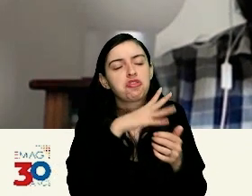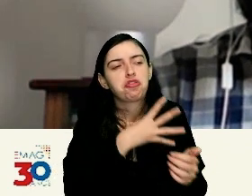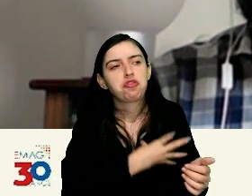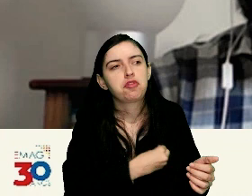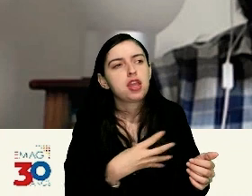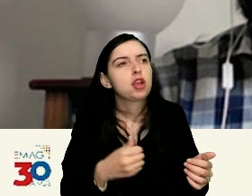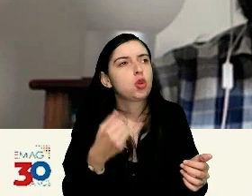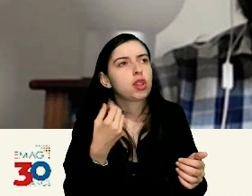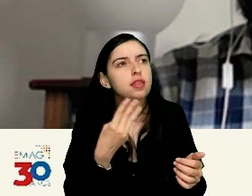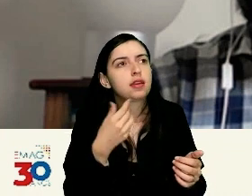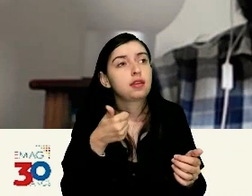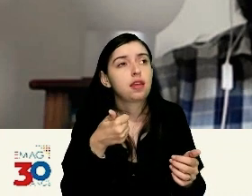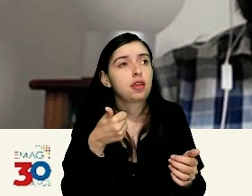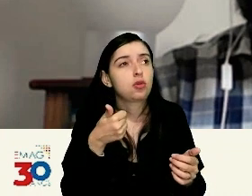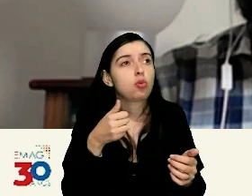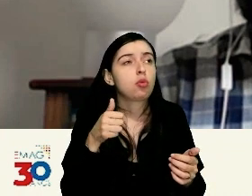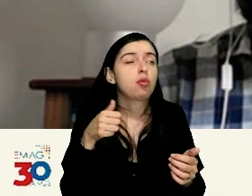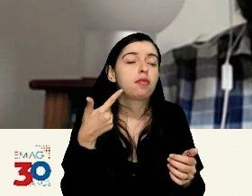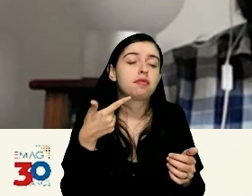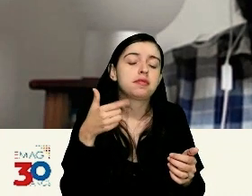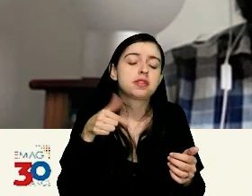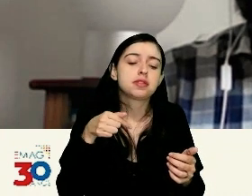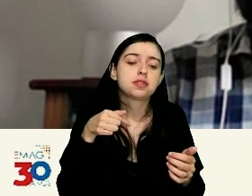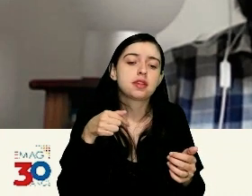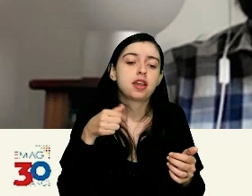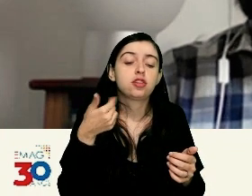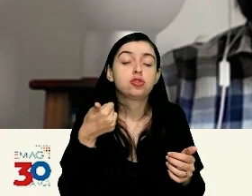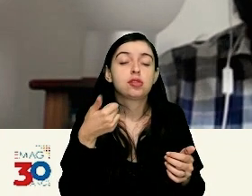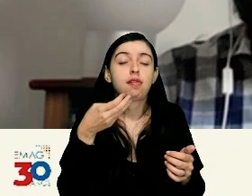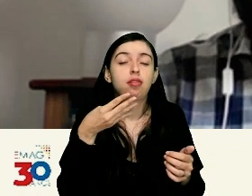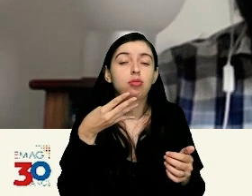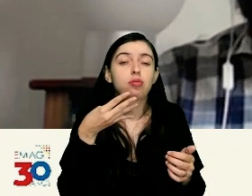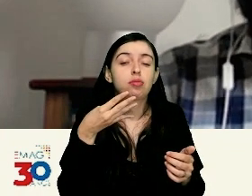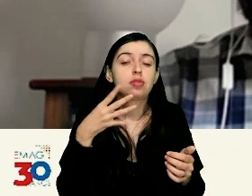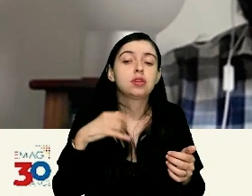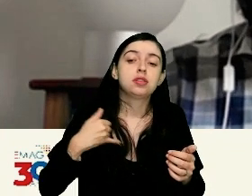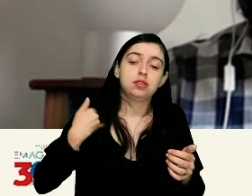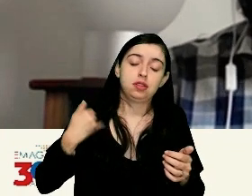dizer que o meu trajeto foi vitorioso.